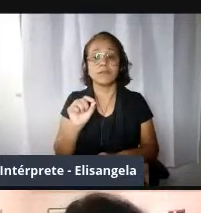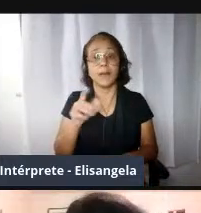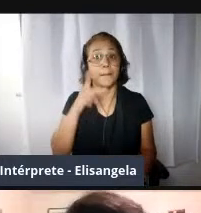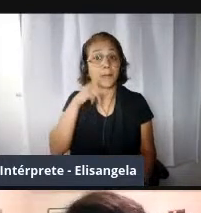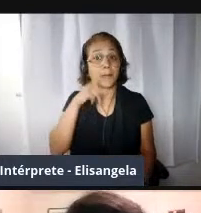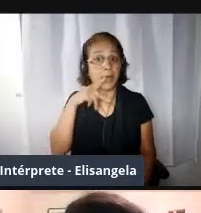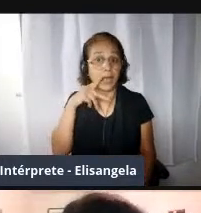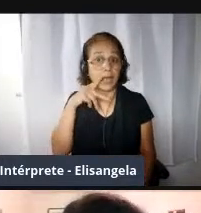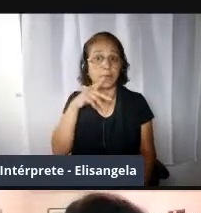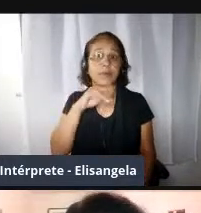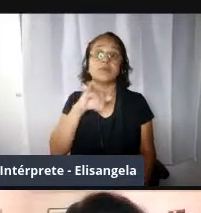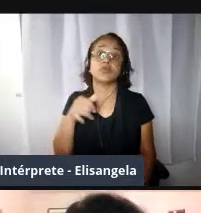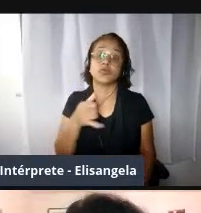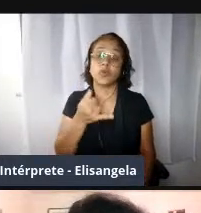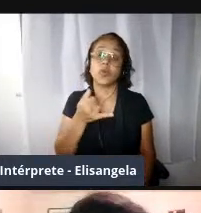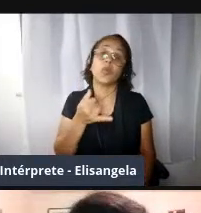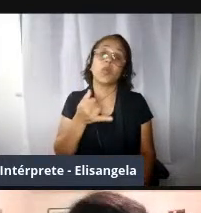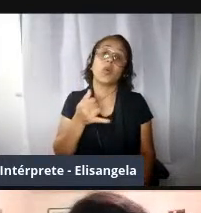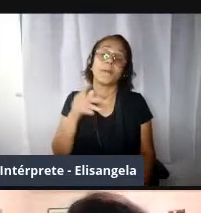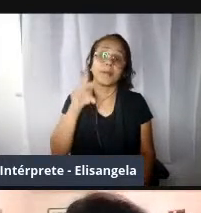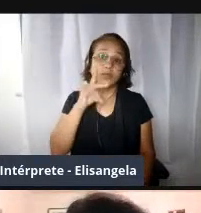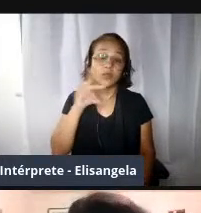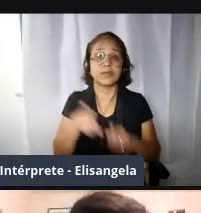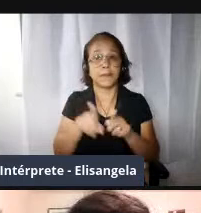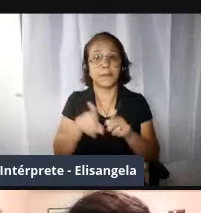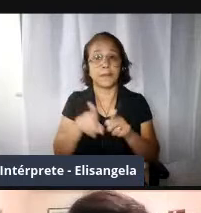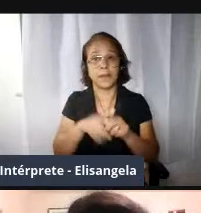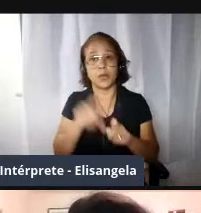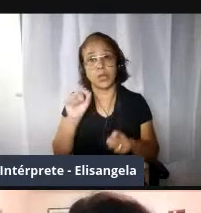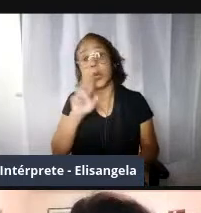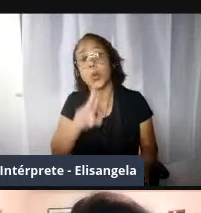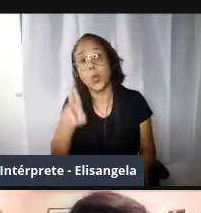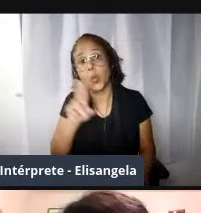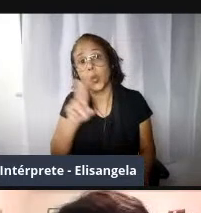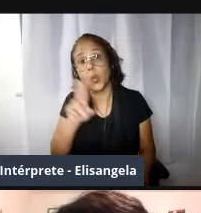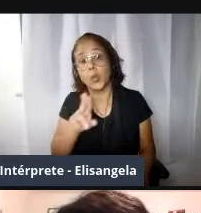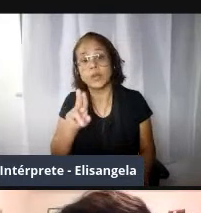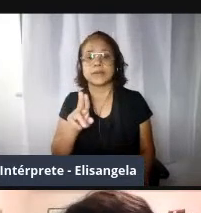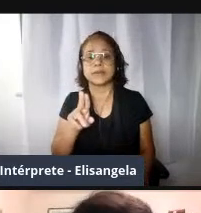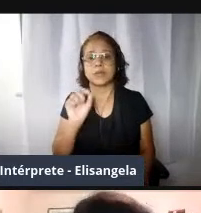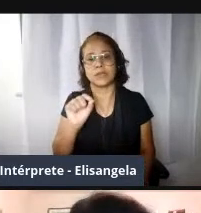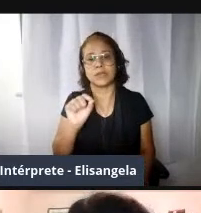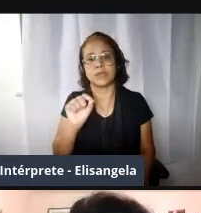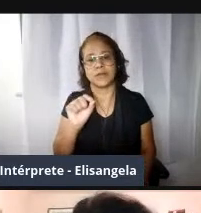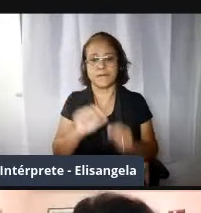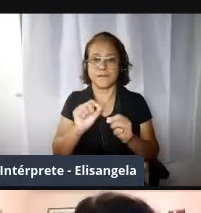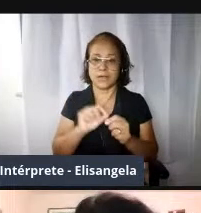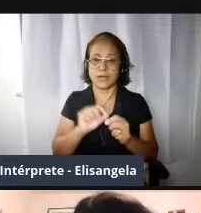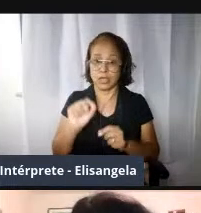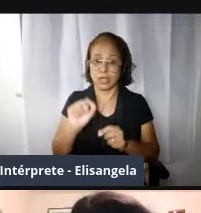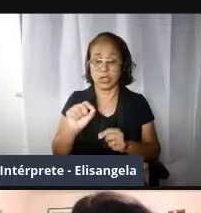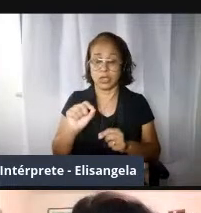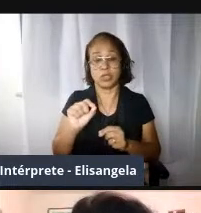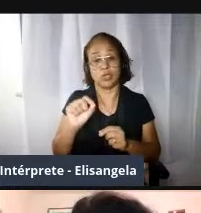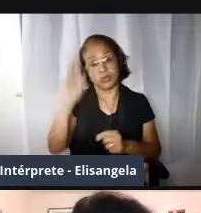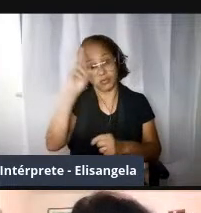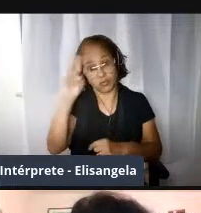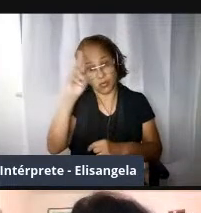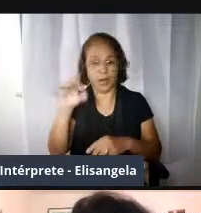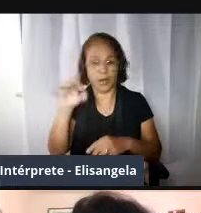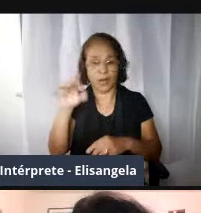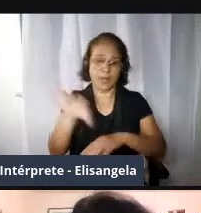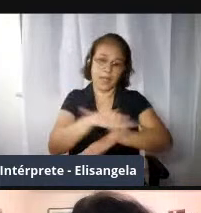que muitos autores até hoje usam, né, para quando fazem história da arquitetura, história do urbanismo, enfim.